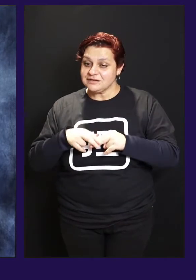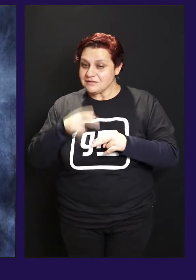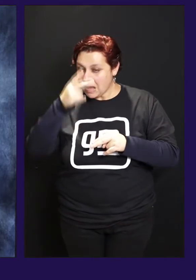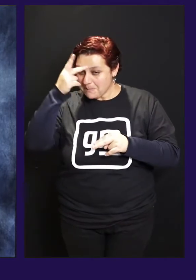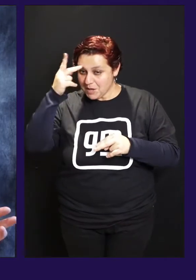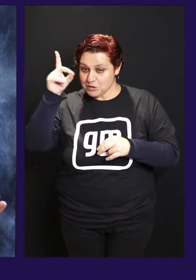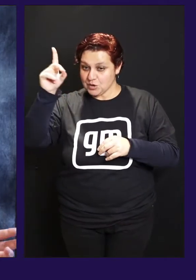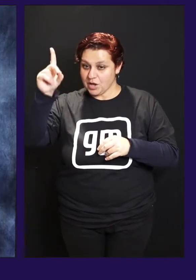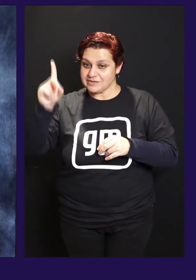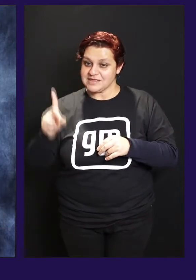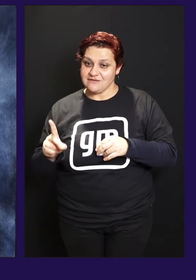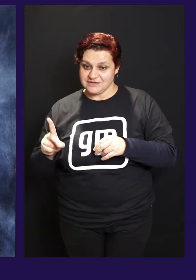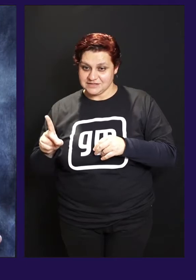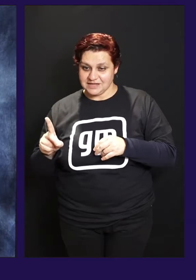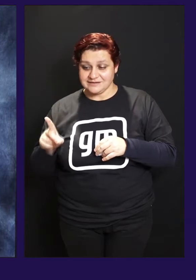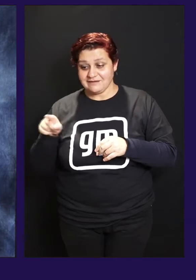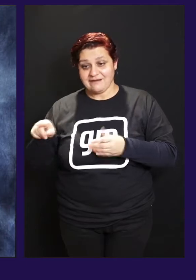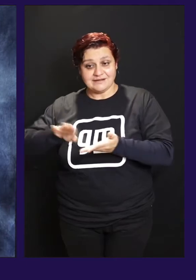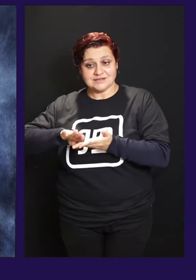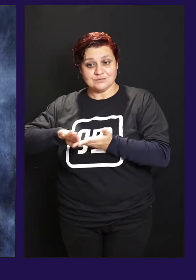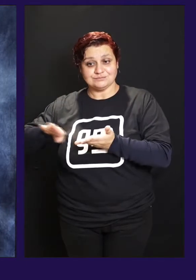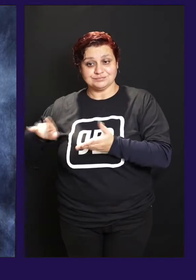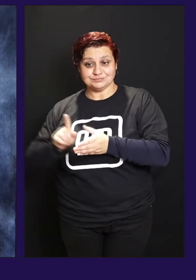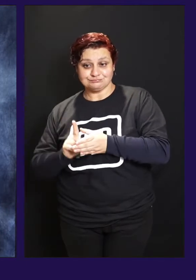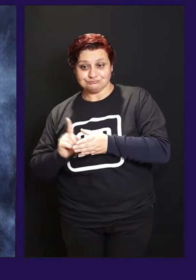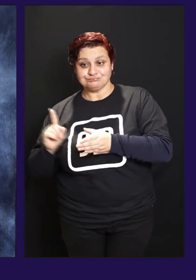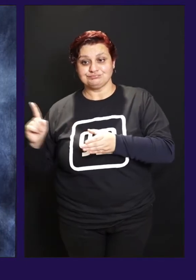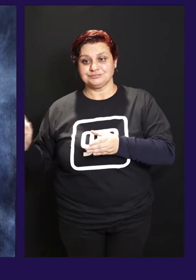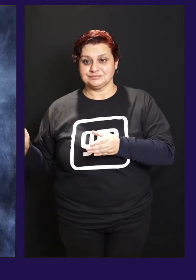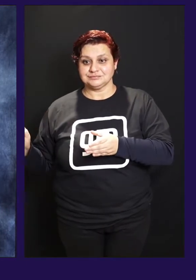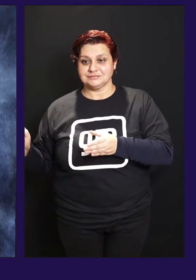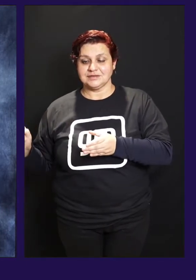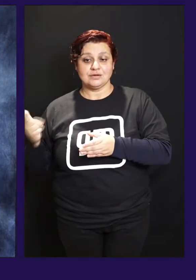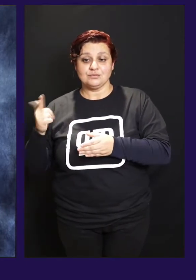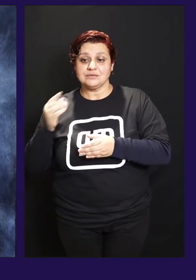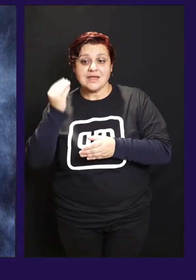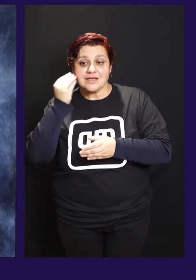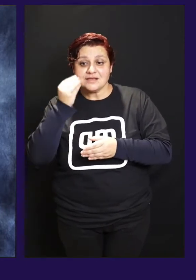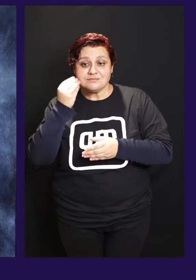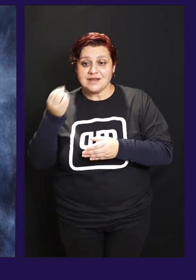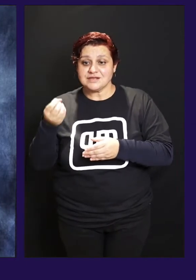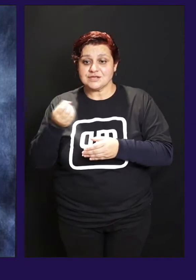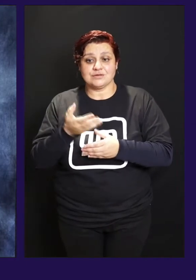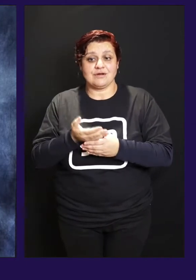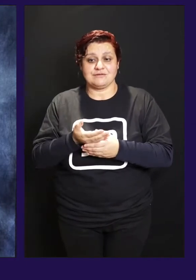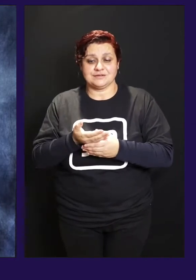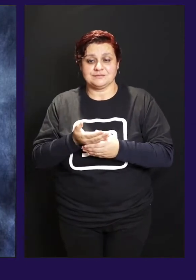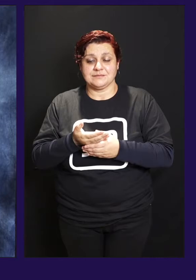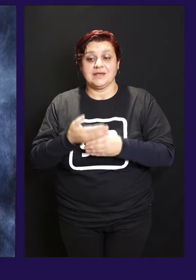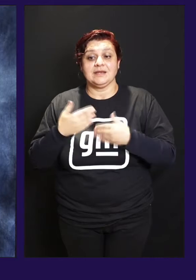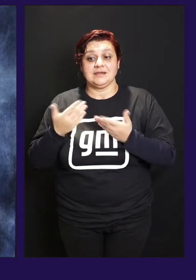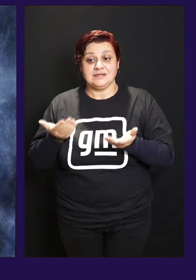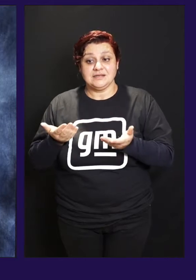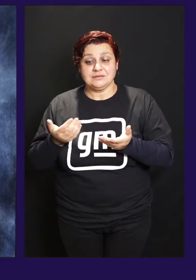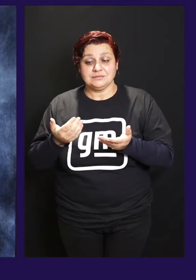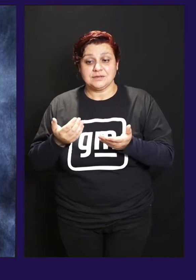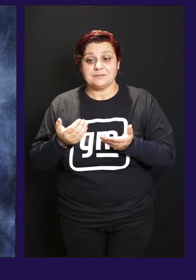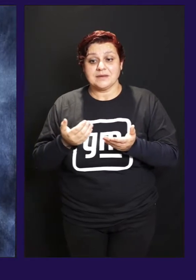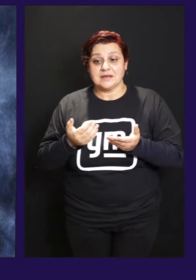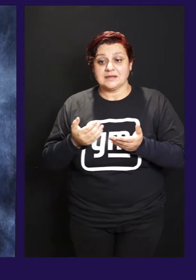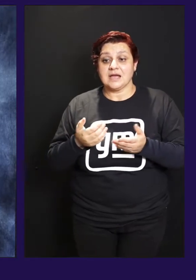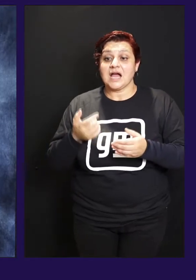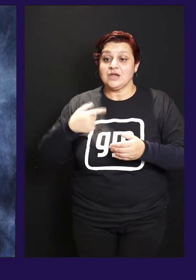é fazer isso funcionar para um, estender para muitos. Eu queria convidar vocês agora para imaginar um dinossauro dormindo.